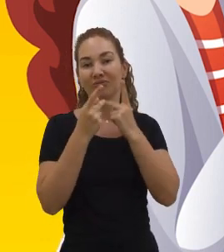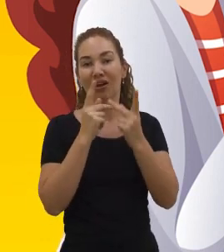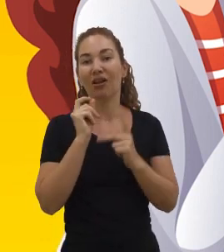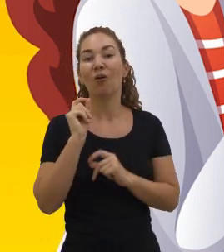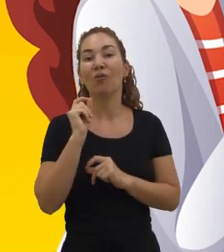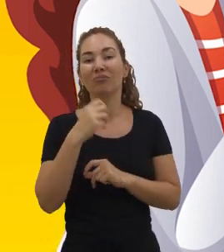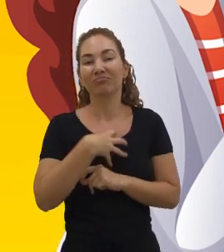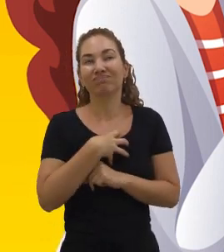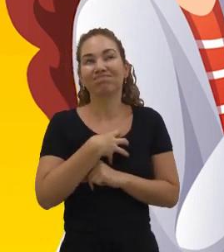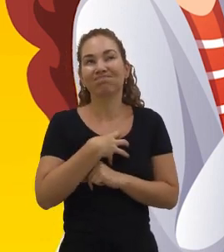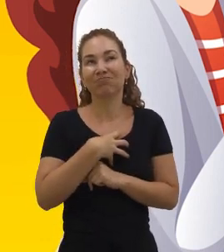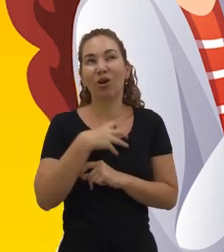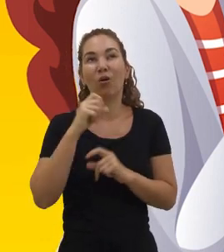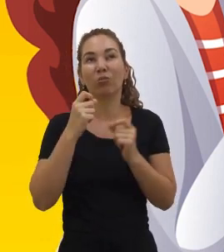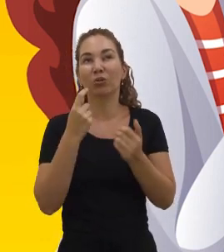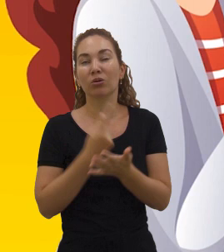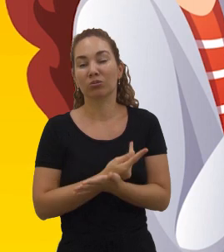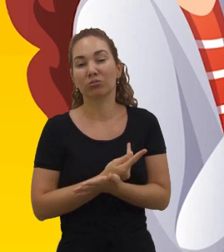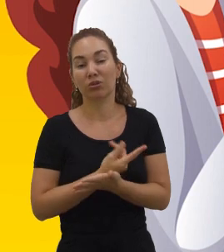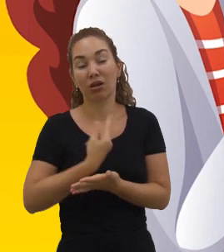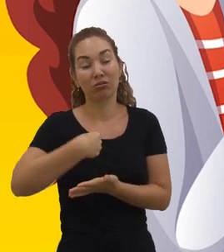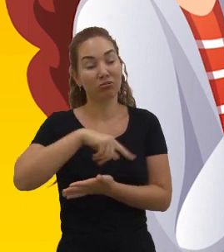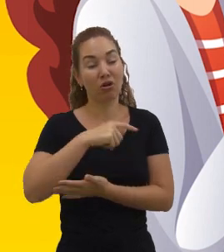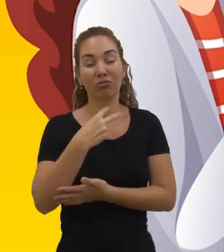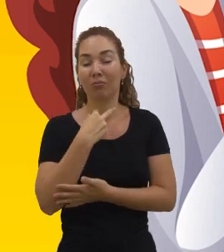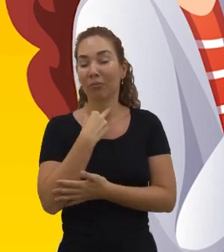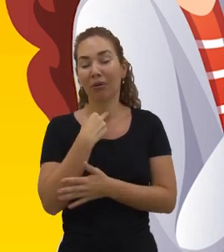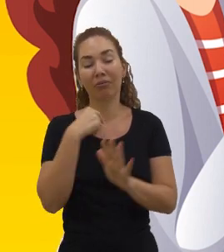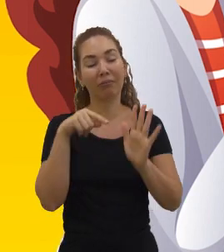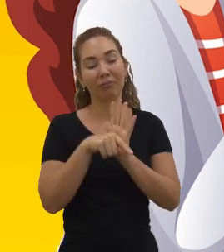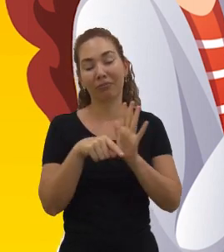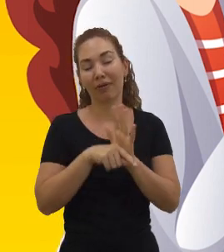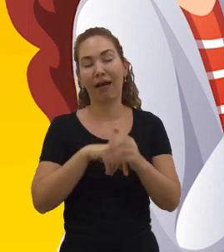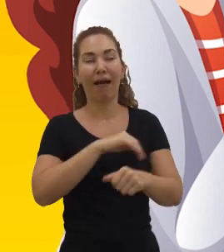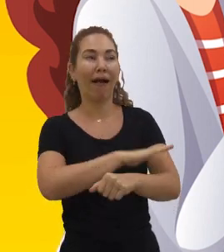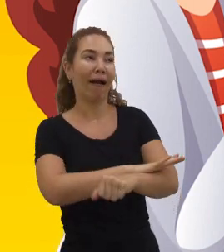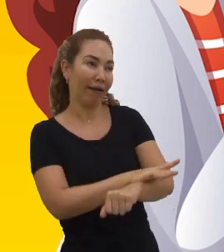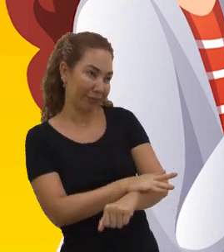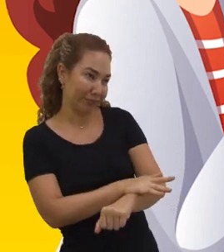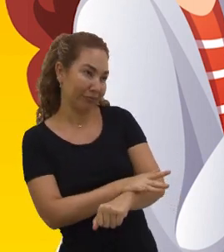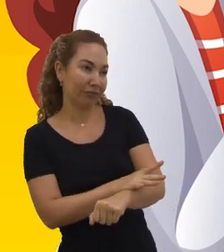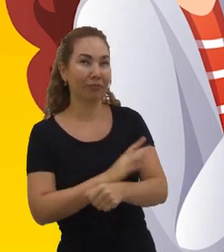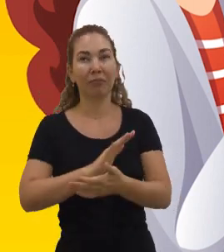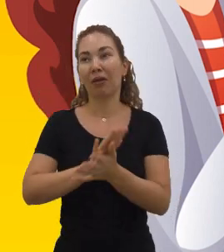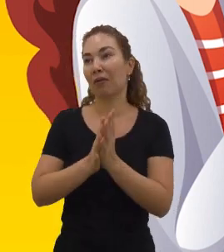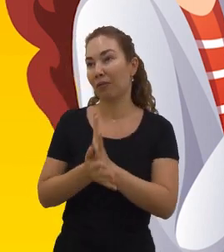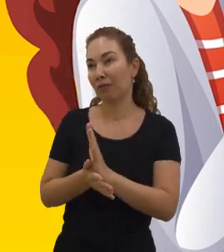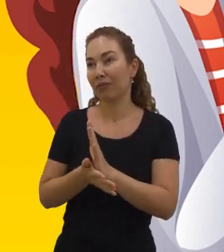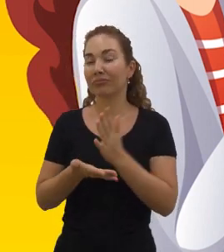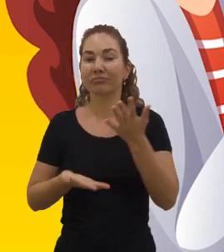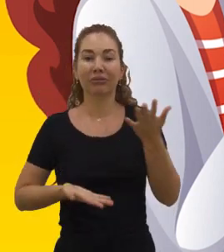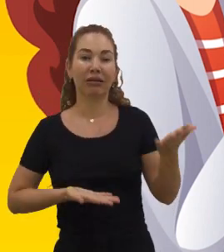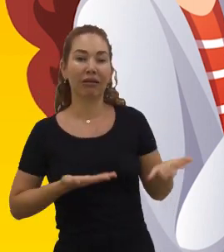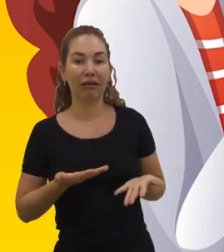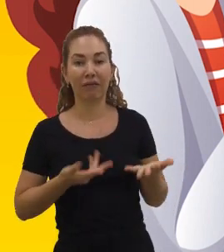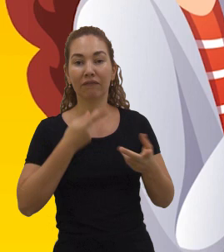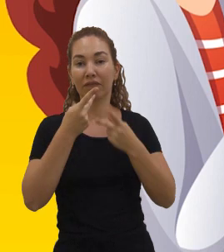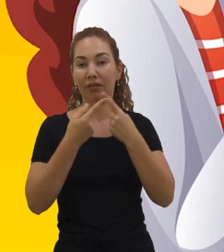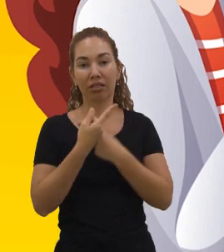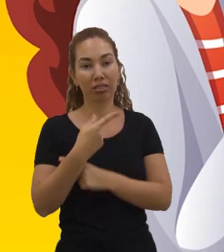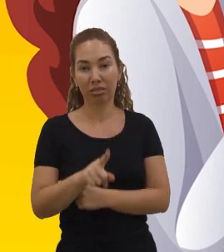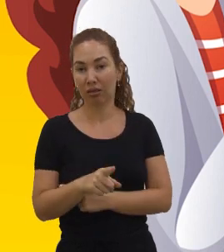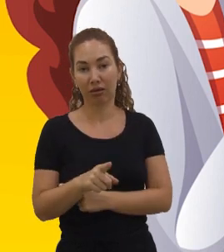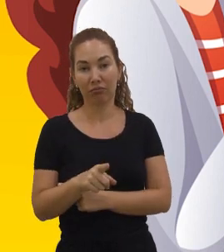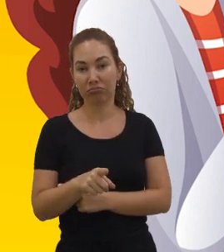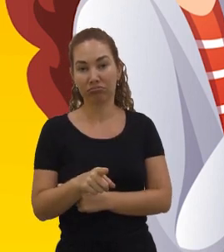passou. E a gente não deve ficar questionando isso, não, mas isso não é racismo, isso não. Porque eu vejo muita gente, às vezes, botando em pauta, em discussão, não, mas